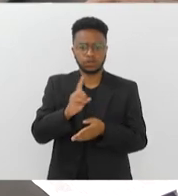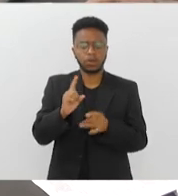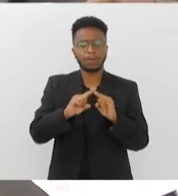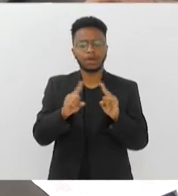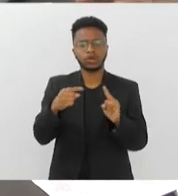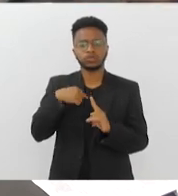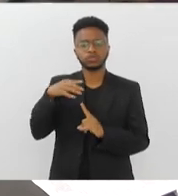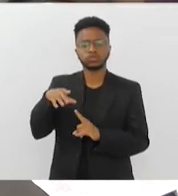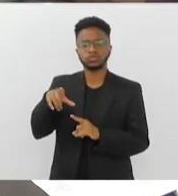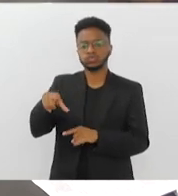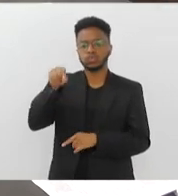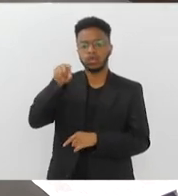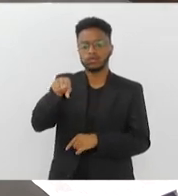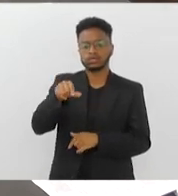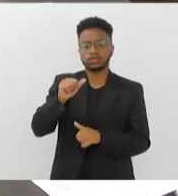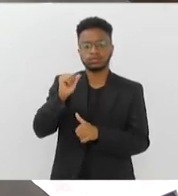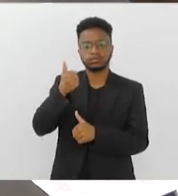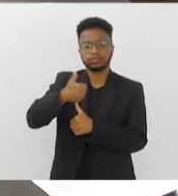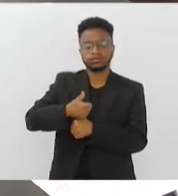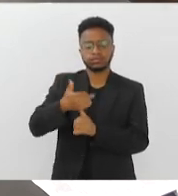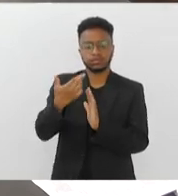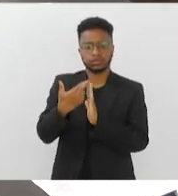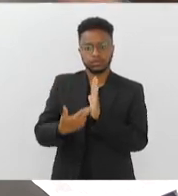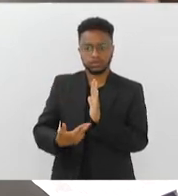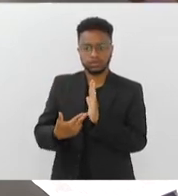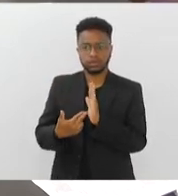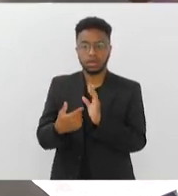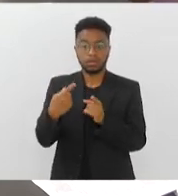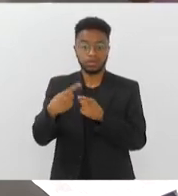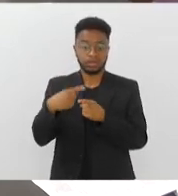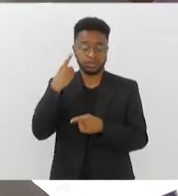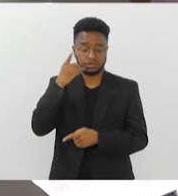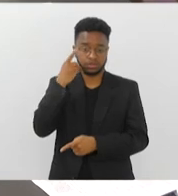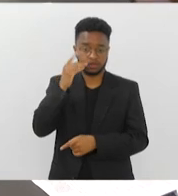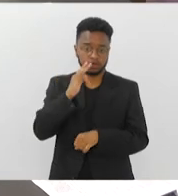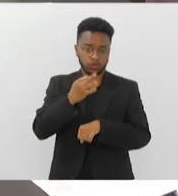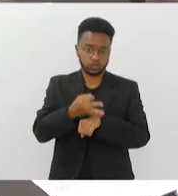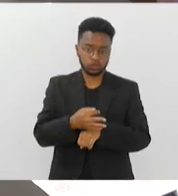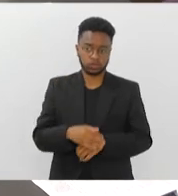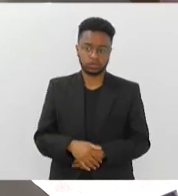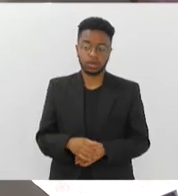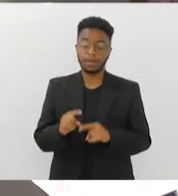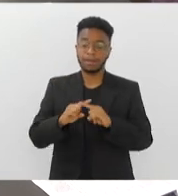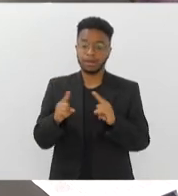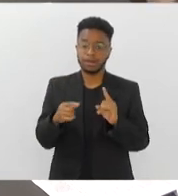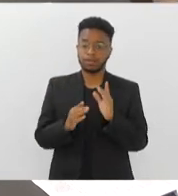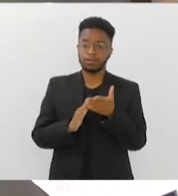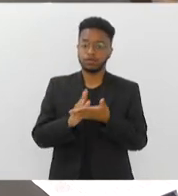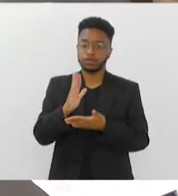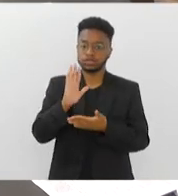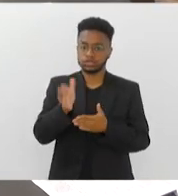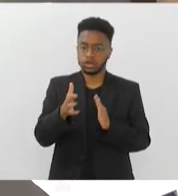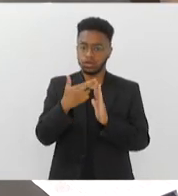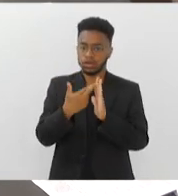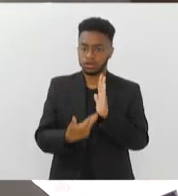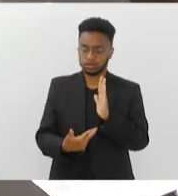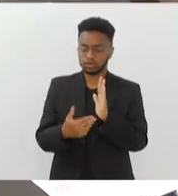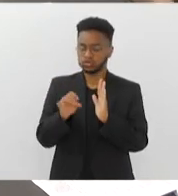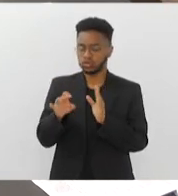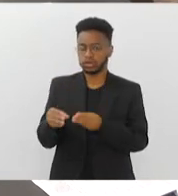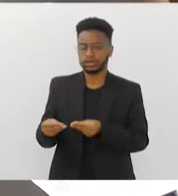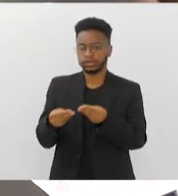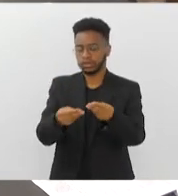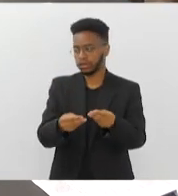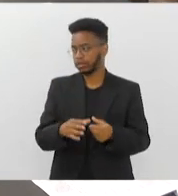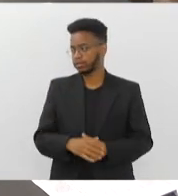como relator da matéria. Porque não estava aqui votando o deputado Cozzolino. Mas o relator já foi aprovado, é só para entregar. Isso, já foi aprovado.